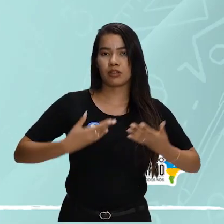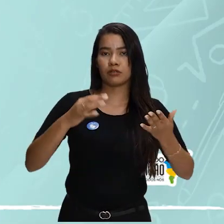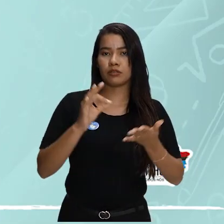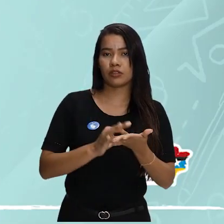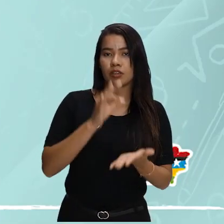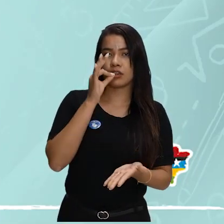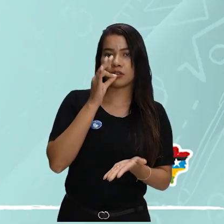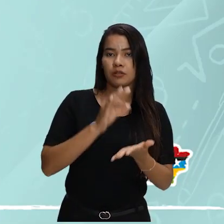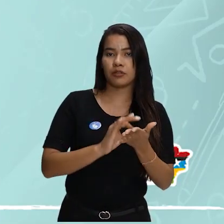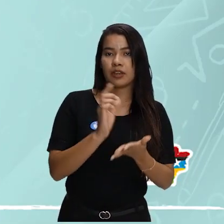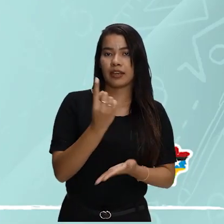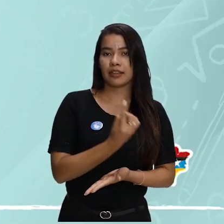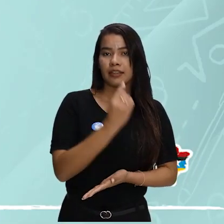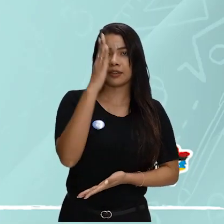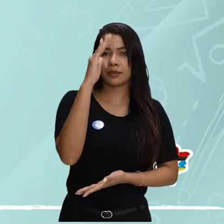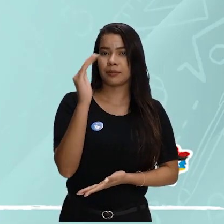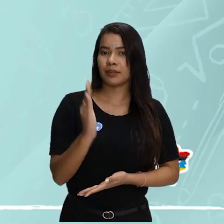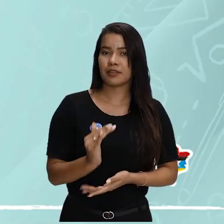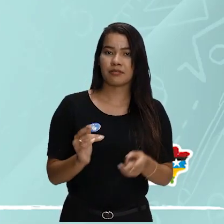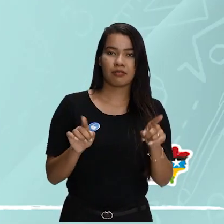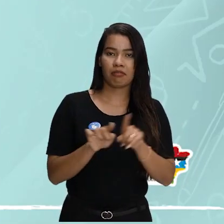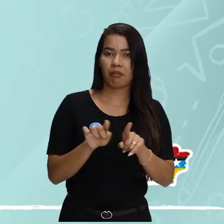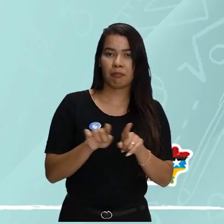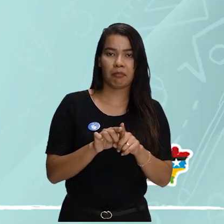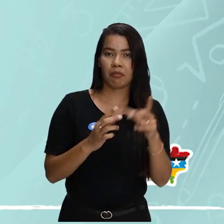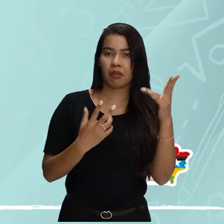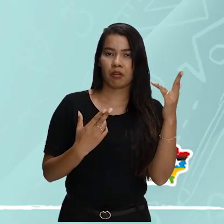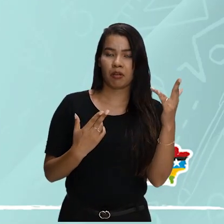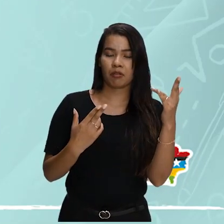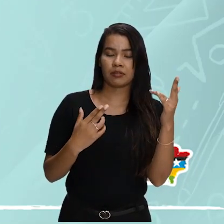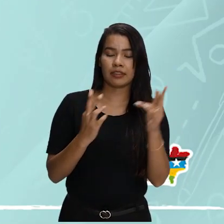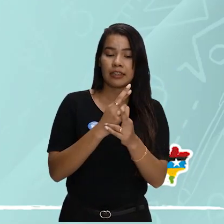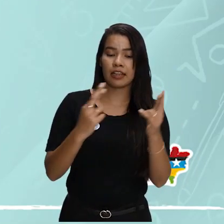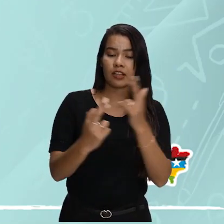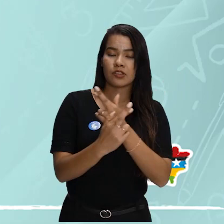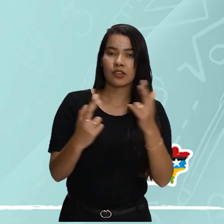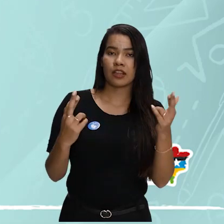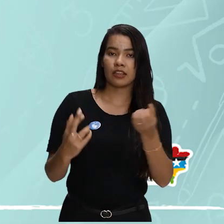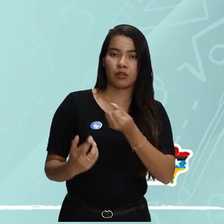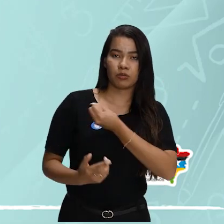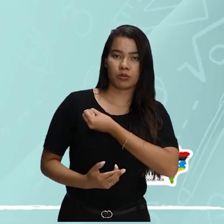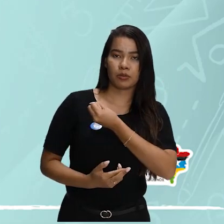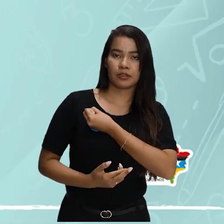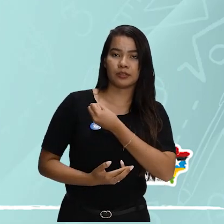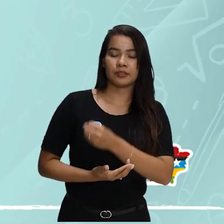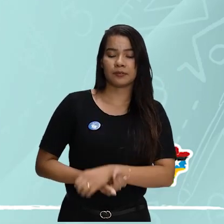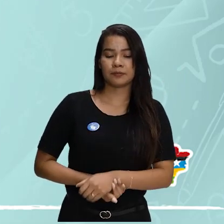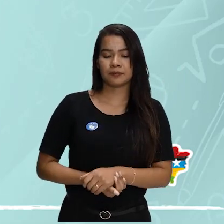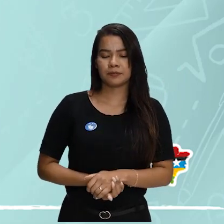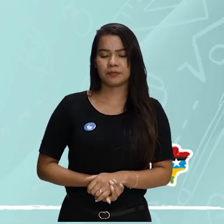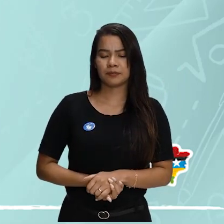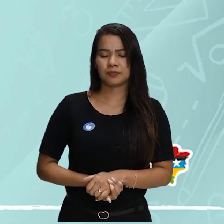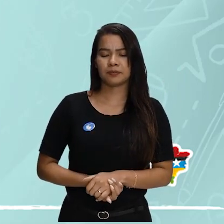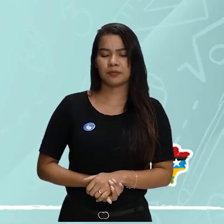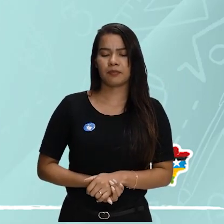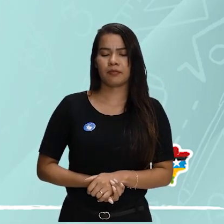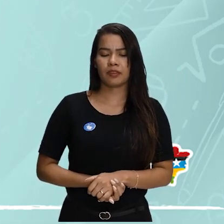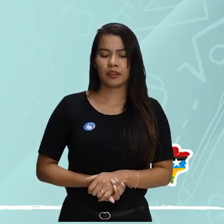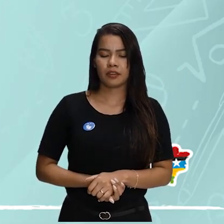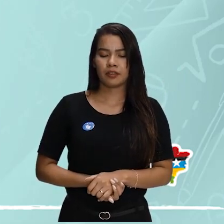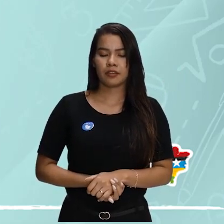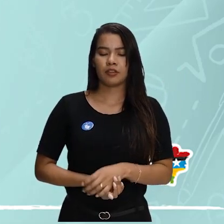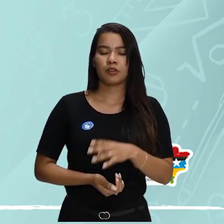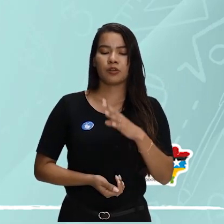uma quantidade discreta, tem a ver com números, tem a ver com número quantitativo, tá? Nível de conhecimento